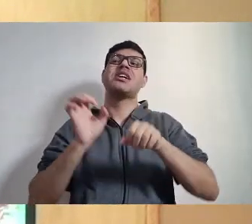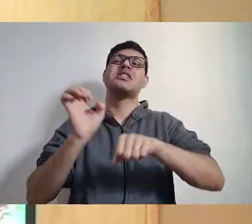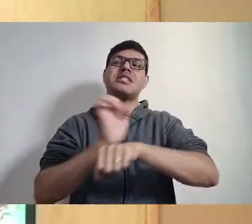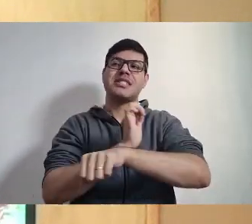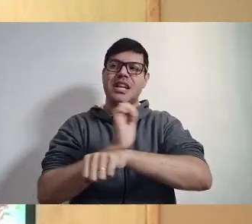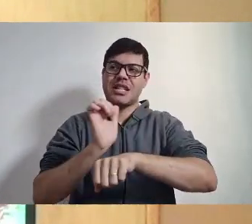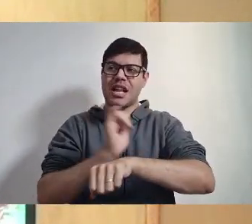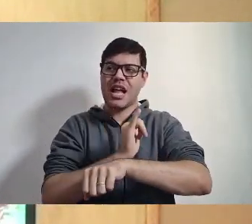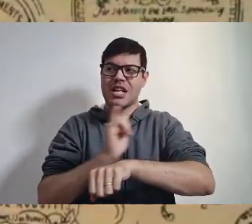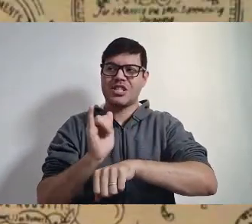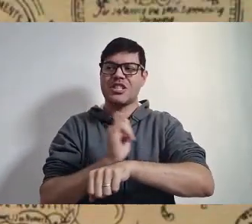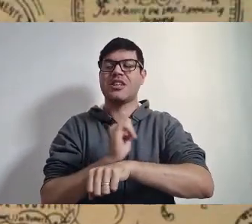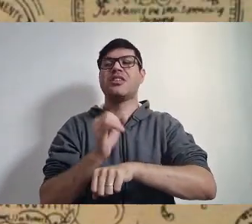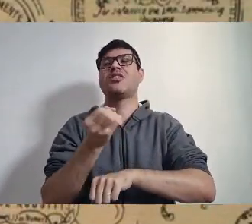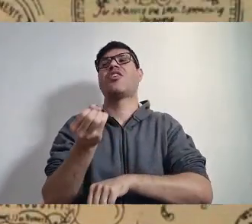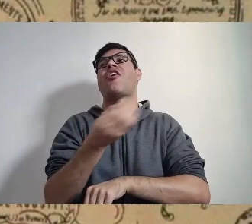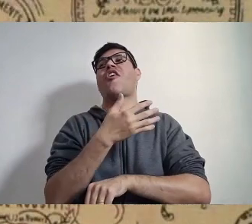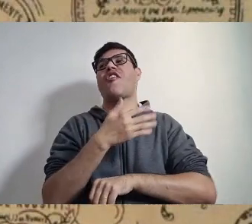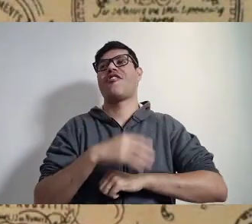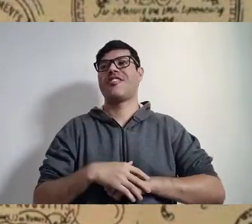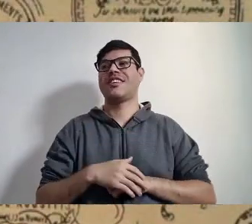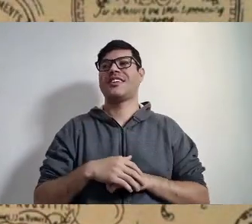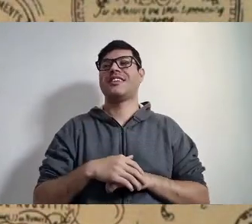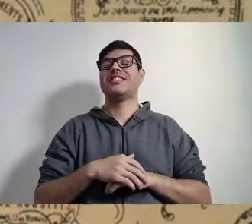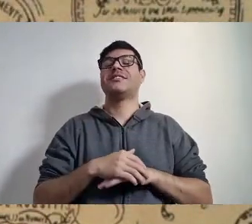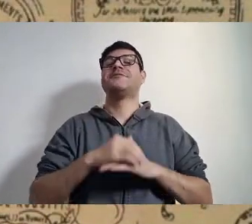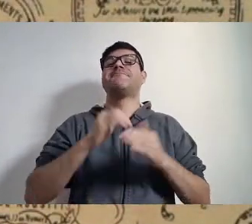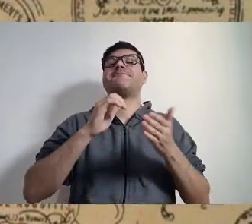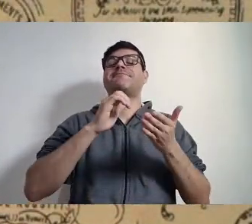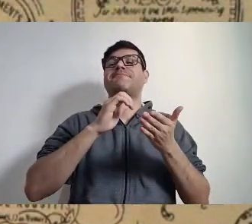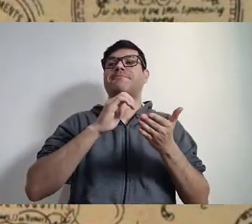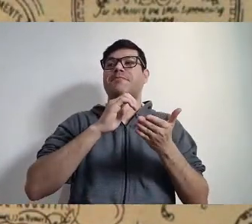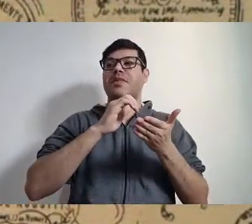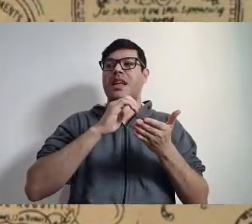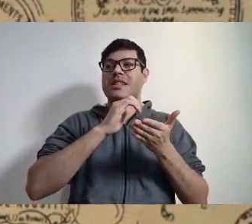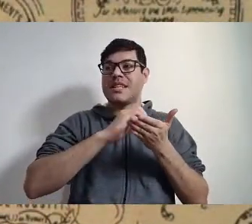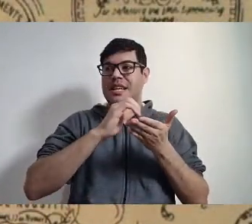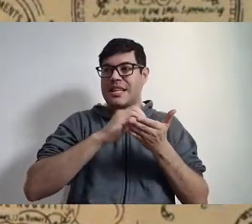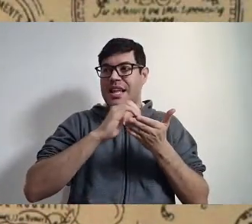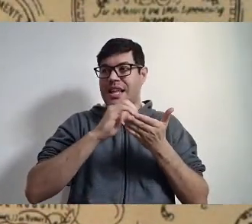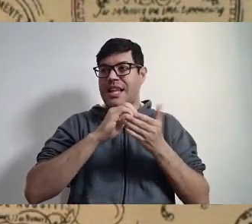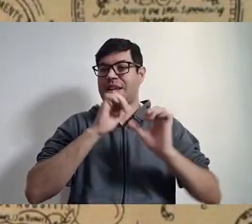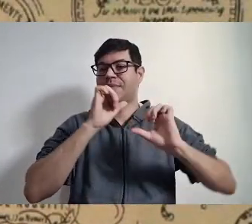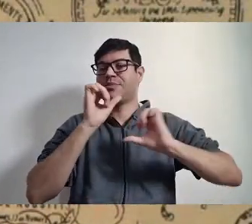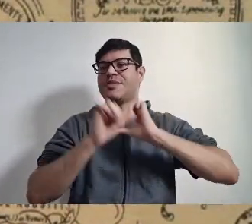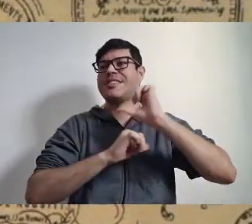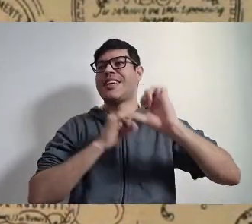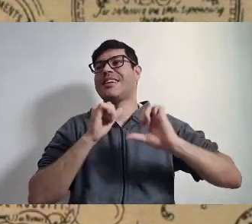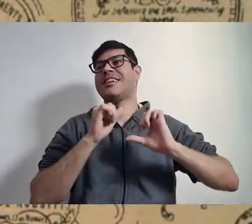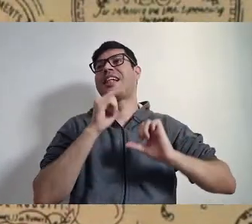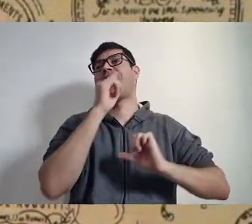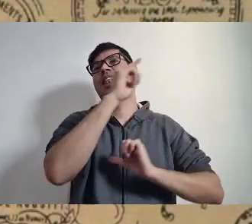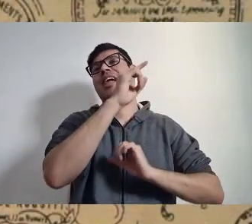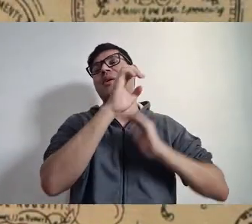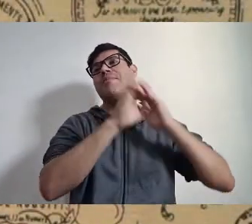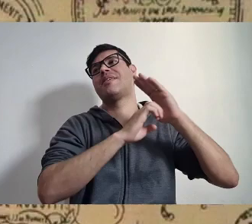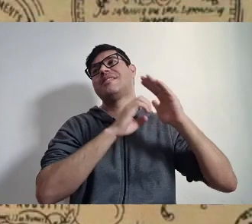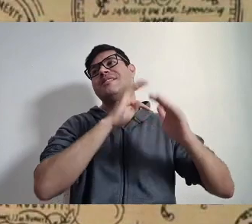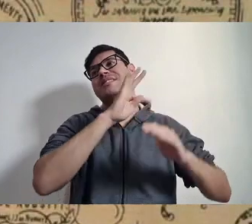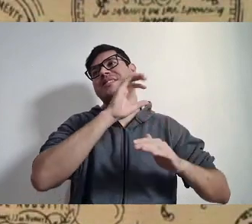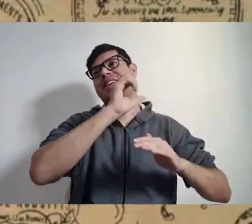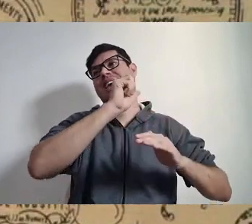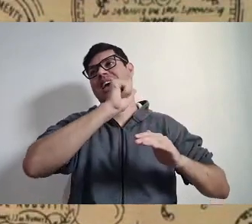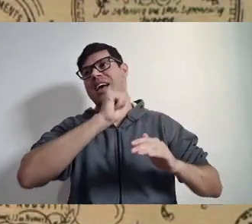viu? O TCA vai virar secretaria agora. Sim. Né? Então, eu acho que isso já vai ser um grande avanço por questão de investimento da prefeitura